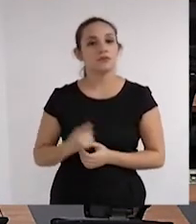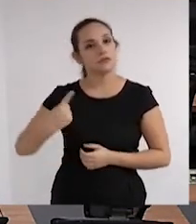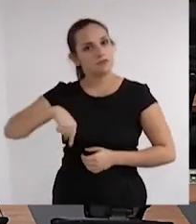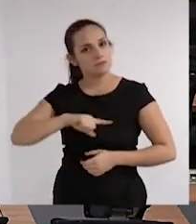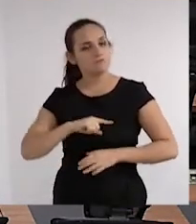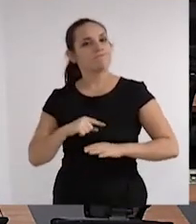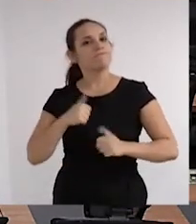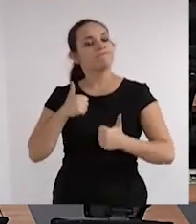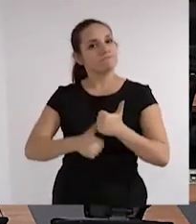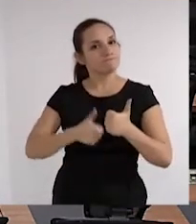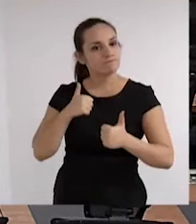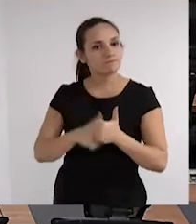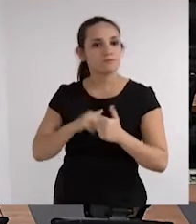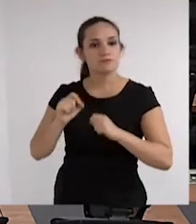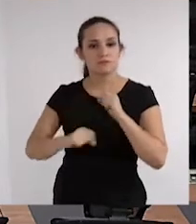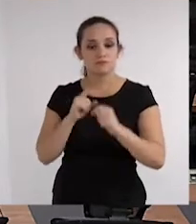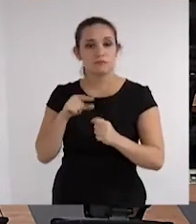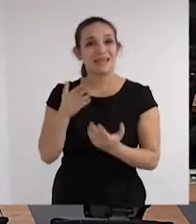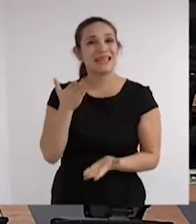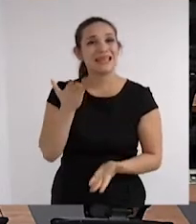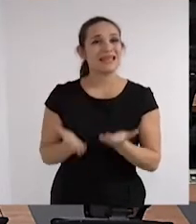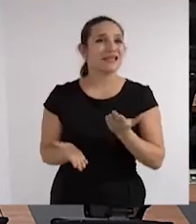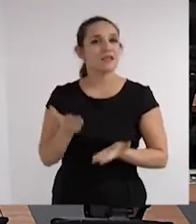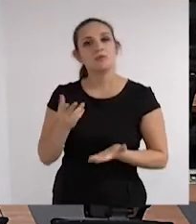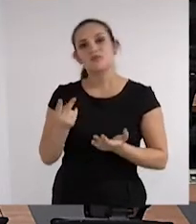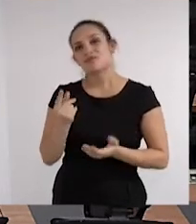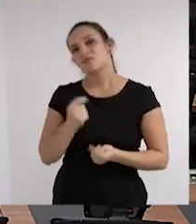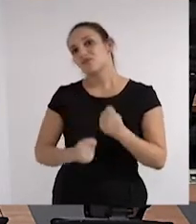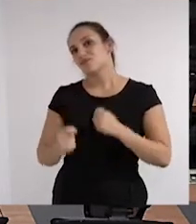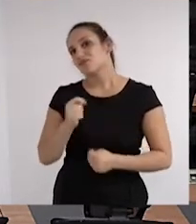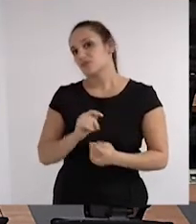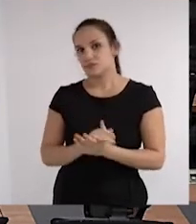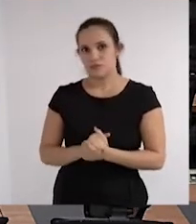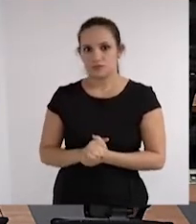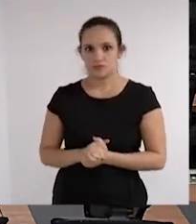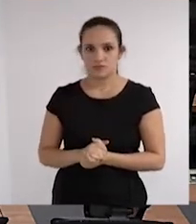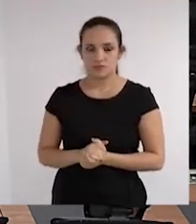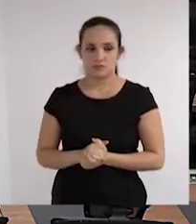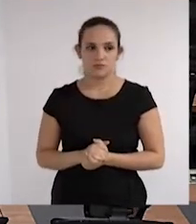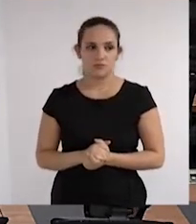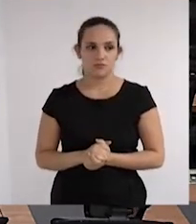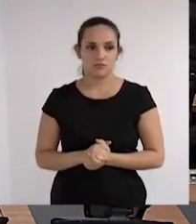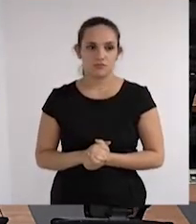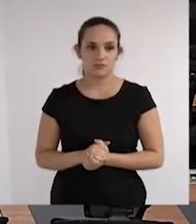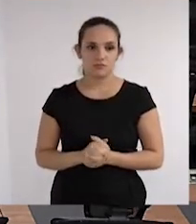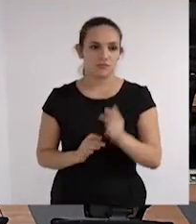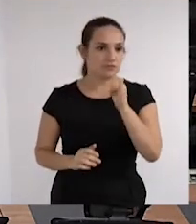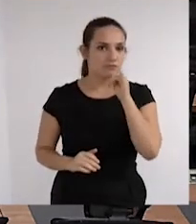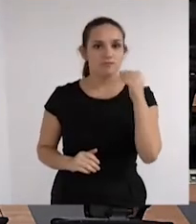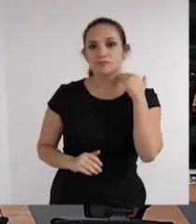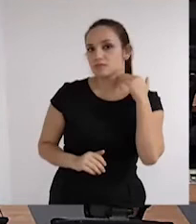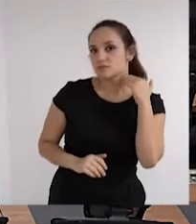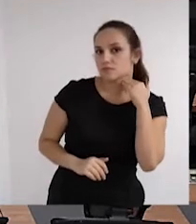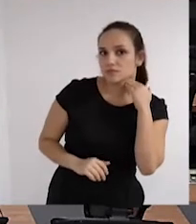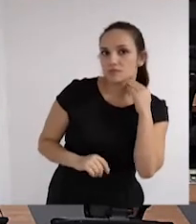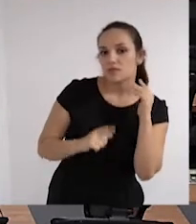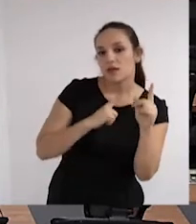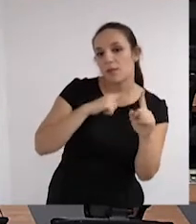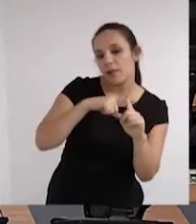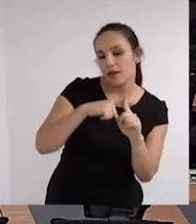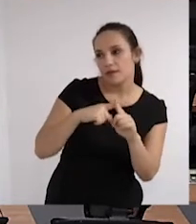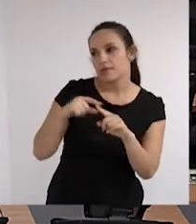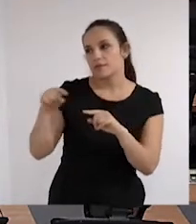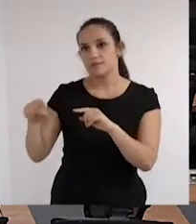nossa insistência em relação à questão do equilíbrio financeiro. Se a junção desses para um fundo único, né, um deficitário, um